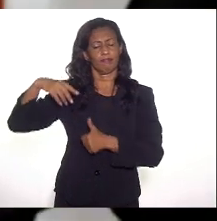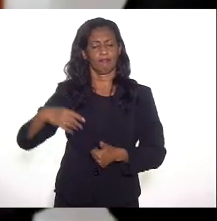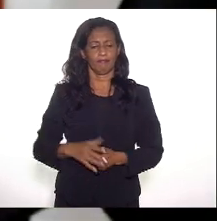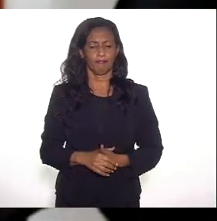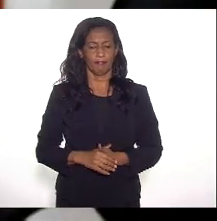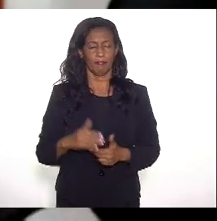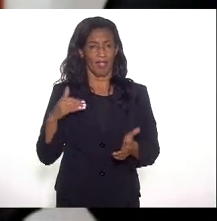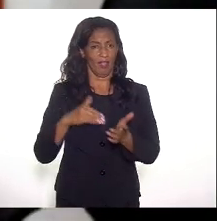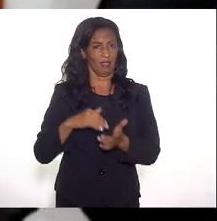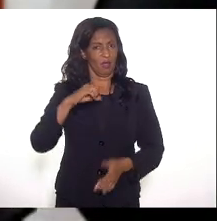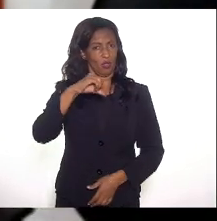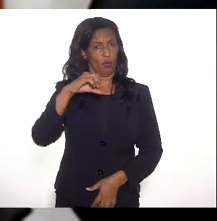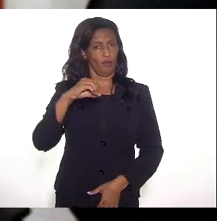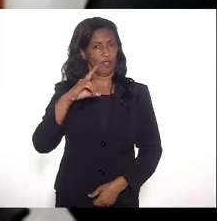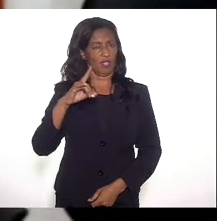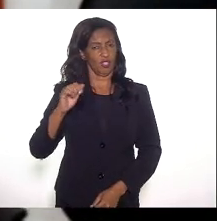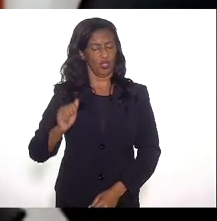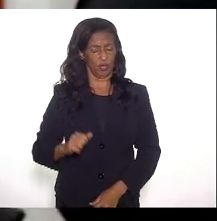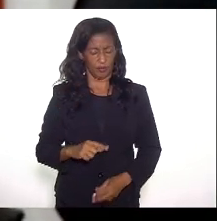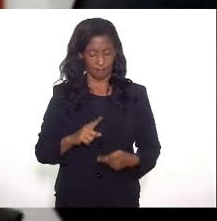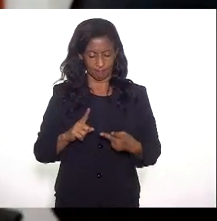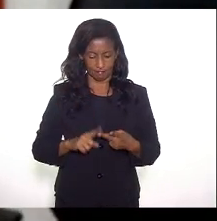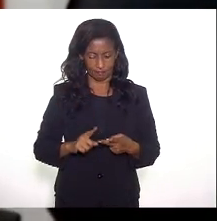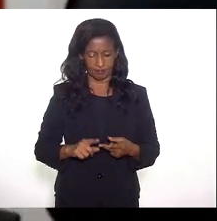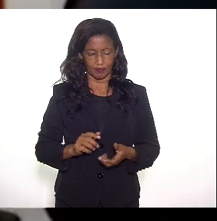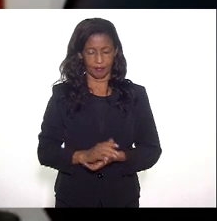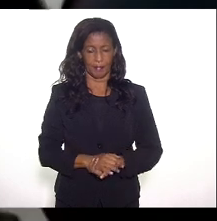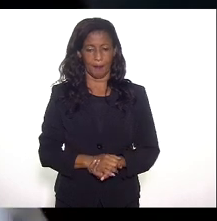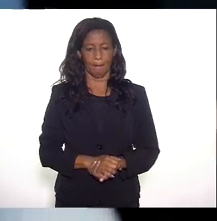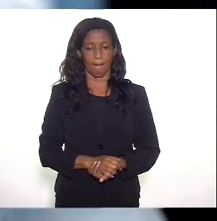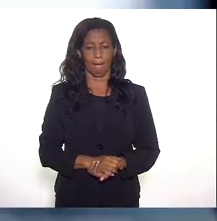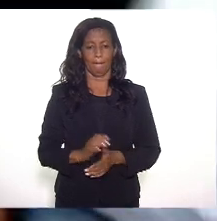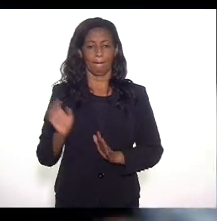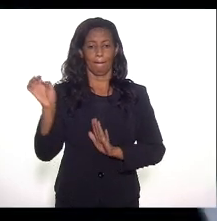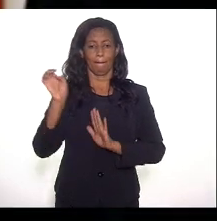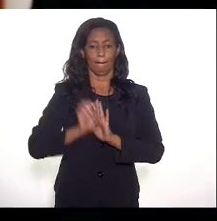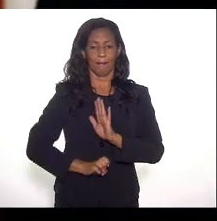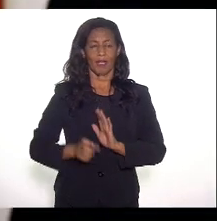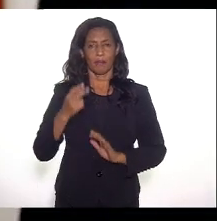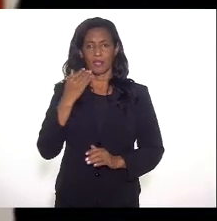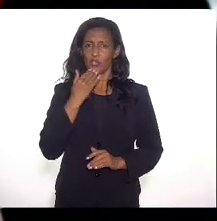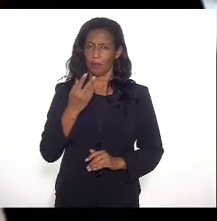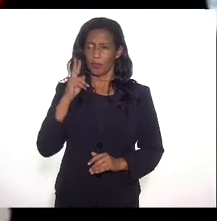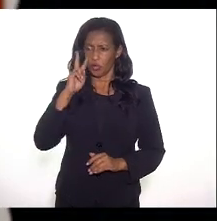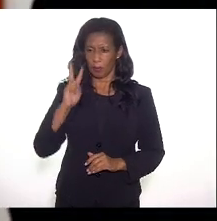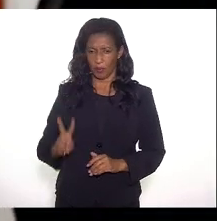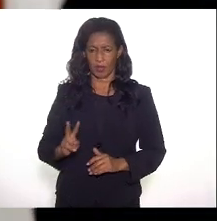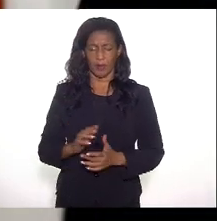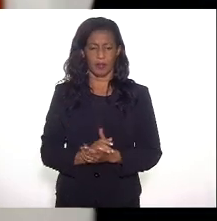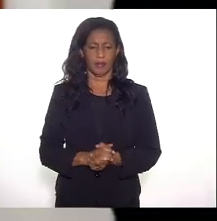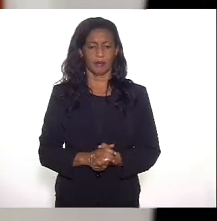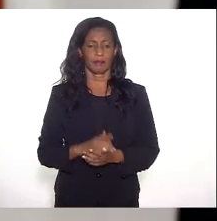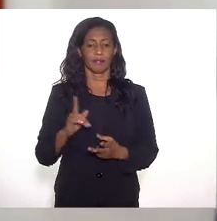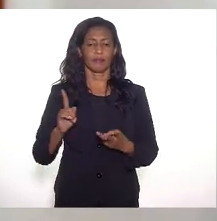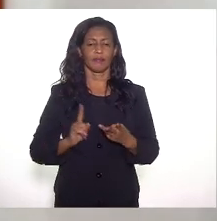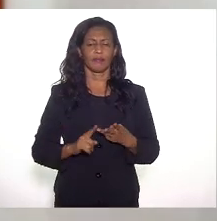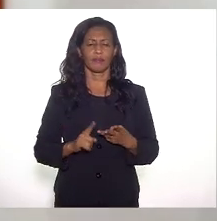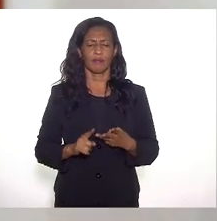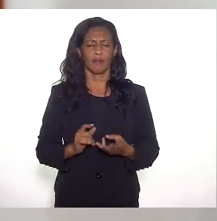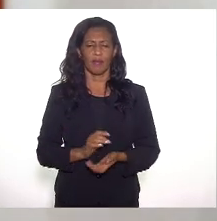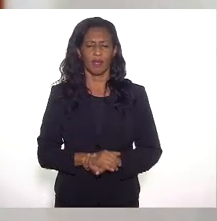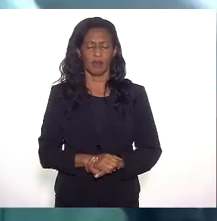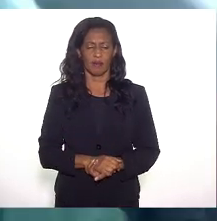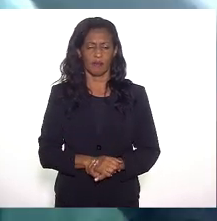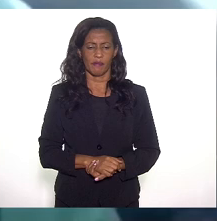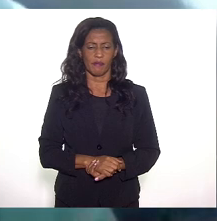em até 90 dias. Segunda coisa, da emenda constitucional, já pedi para olhar aqui. E a terceira?